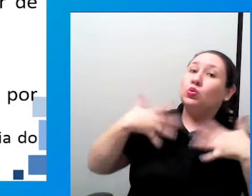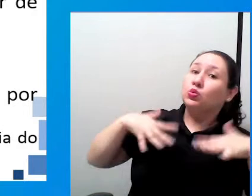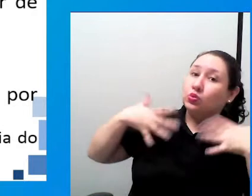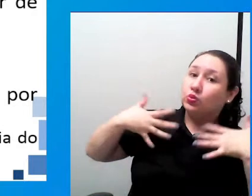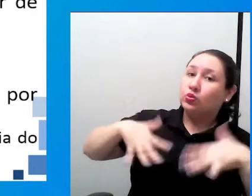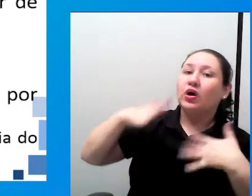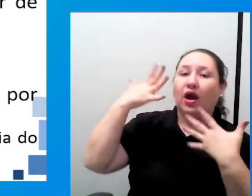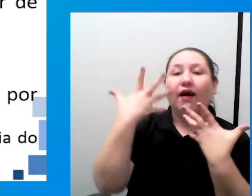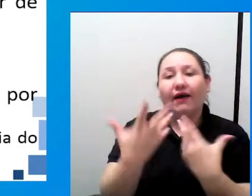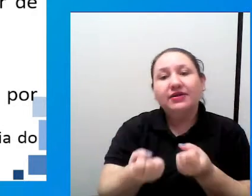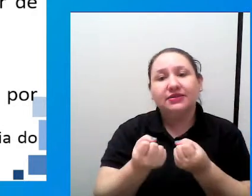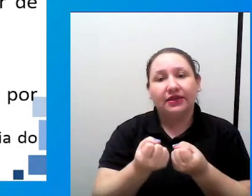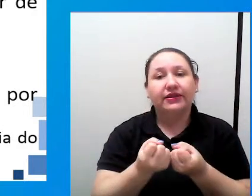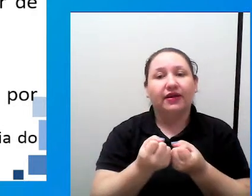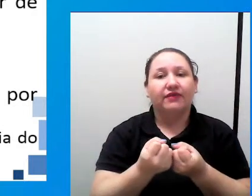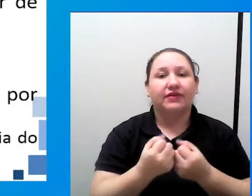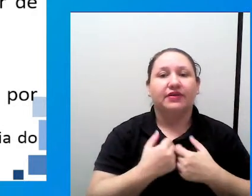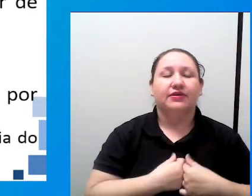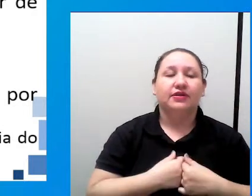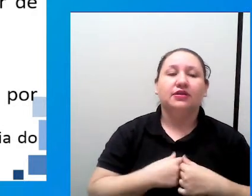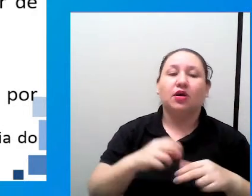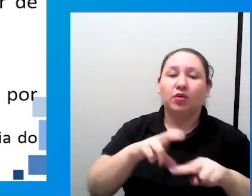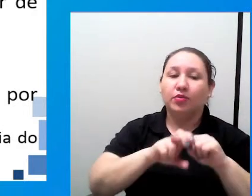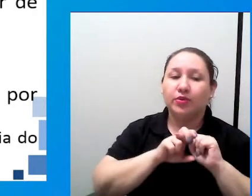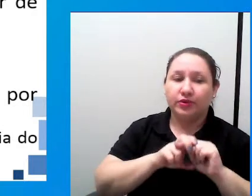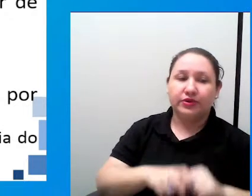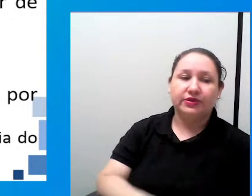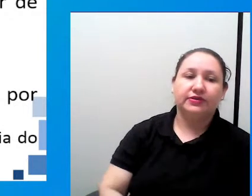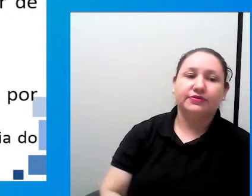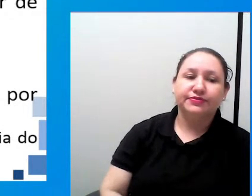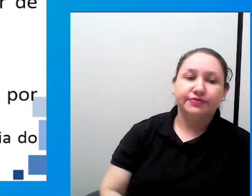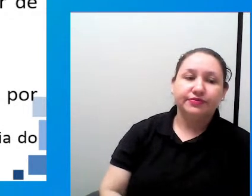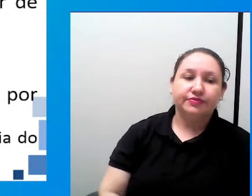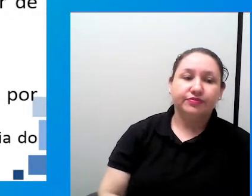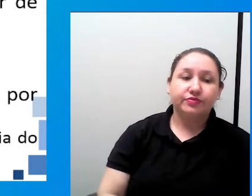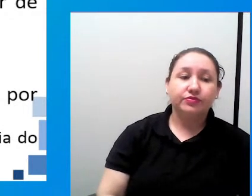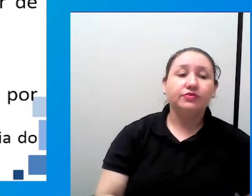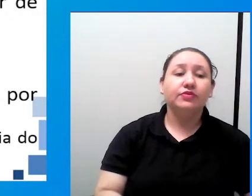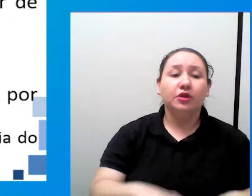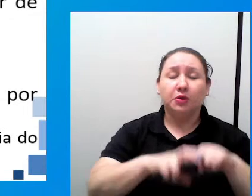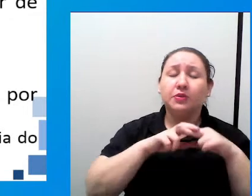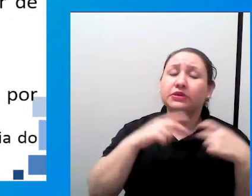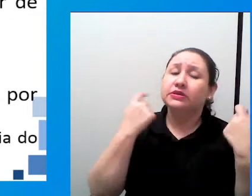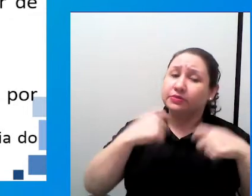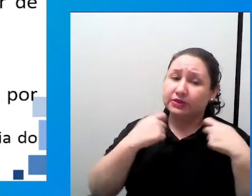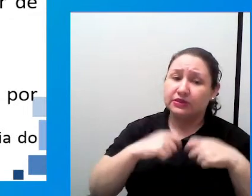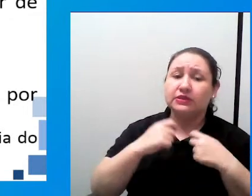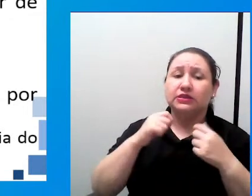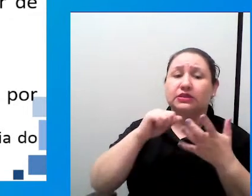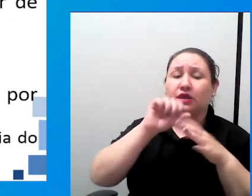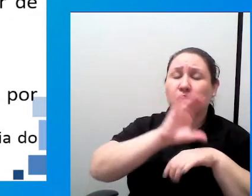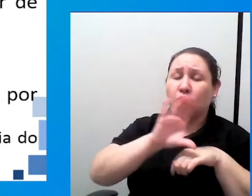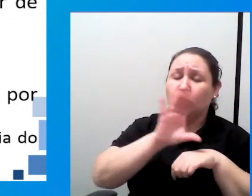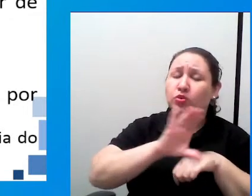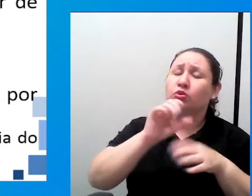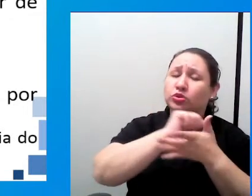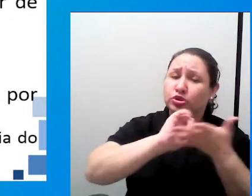conhecimento com a comunidade ou com outro tipo de público. Então, tem que fazer parte da sala de aula aquele